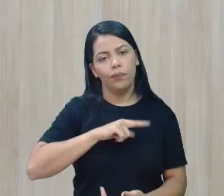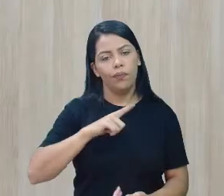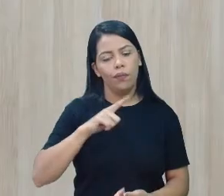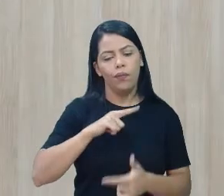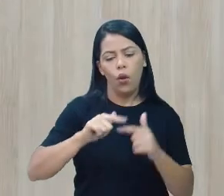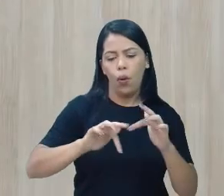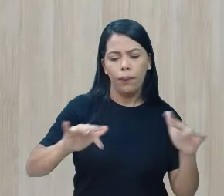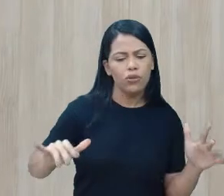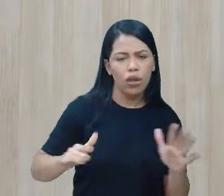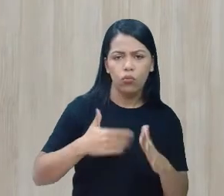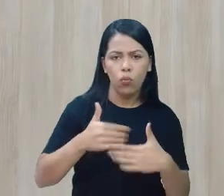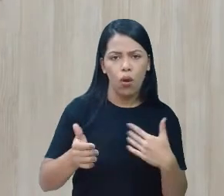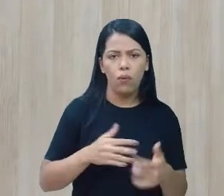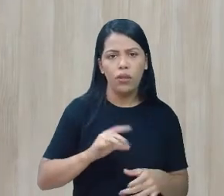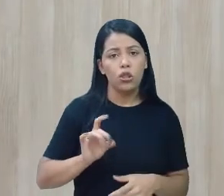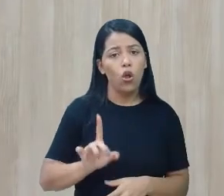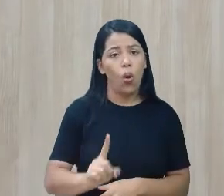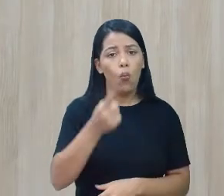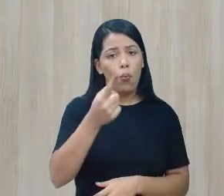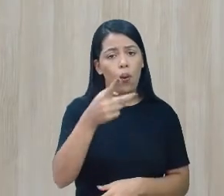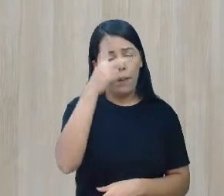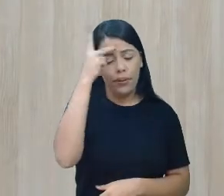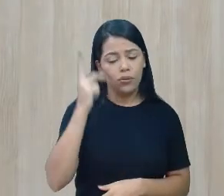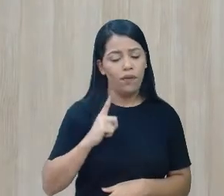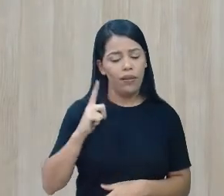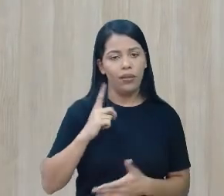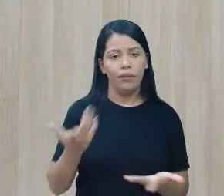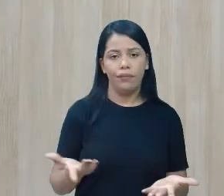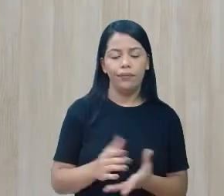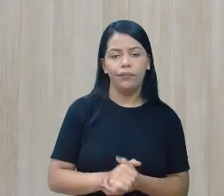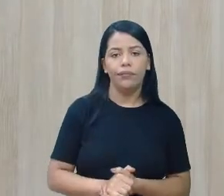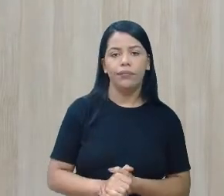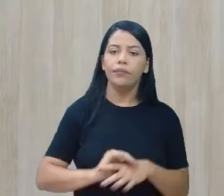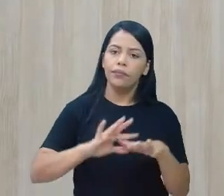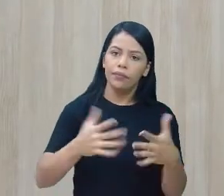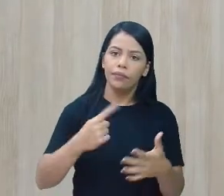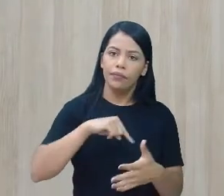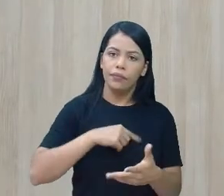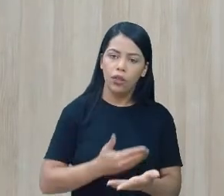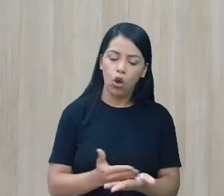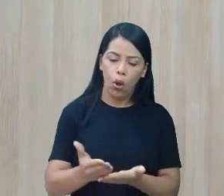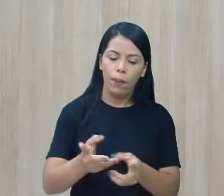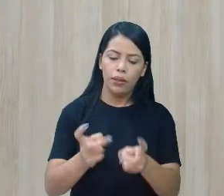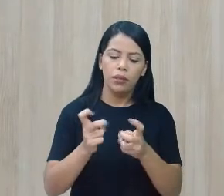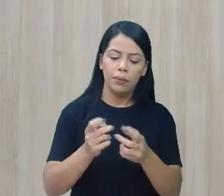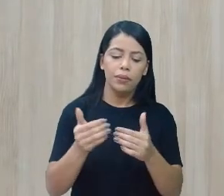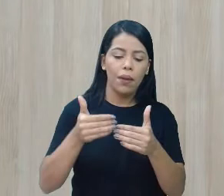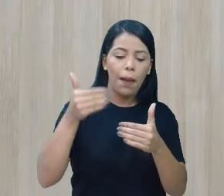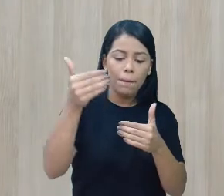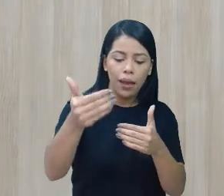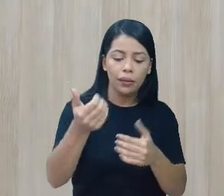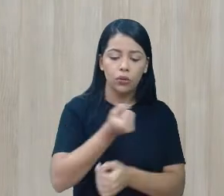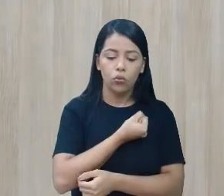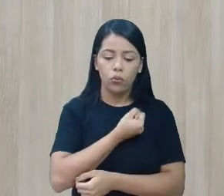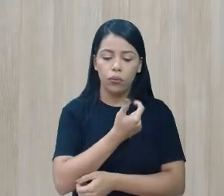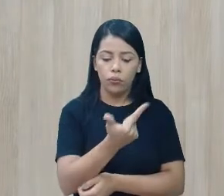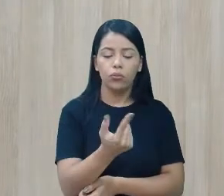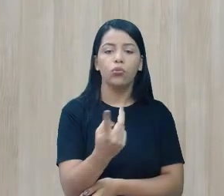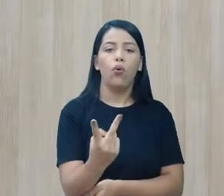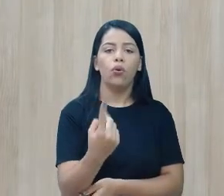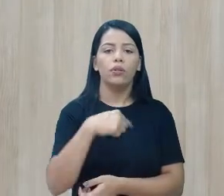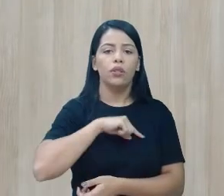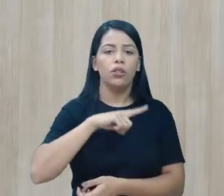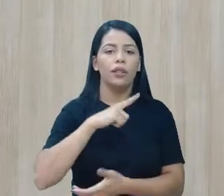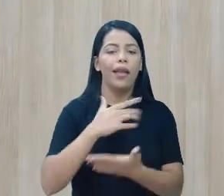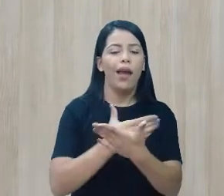pessoa, obviamente, vai pegar esse objeto. E aí a gente começa observando que a partir do número 2, a gente tem